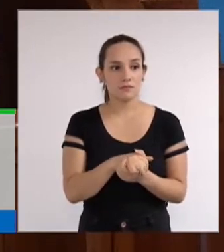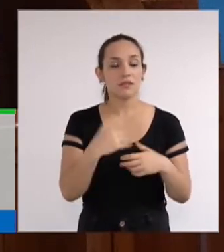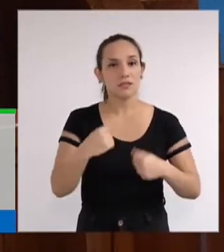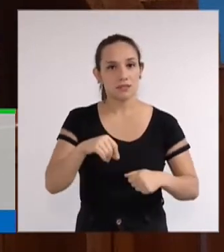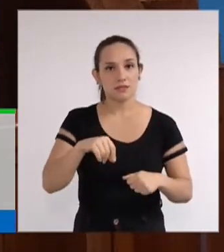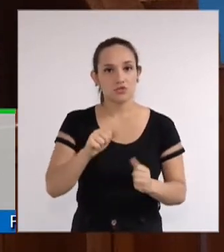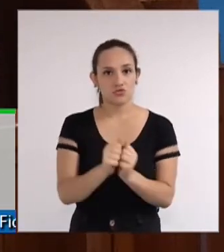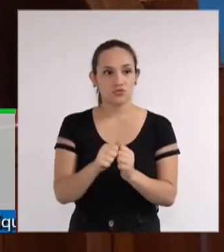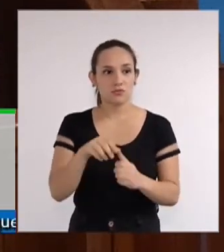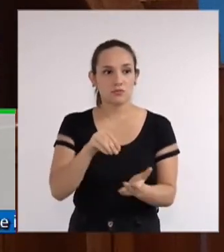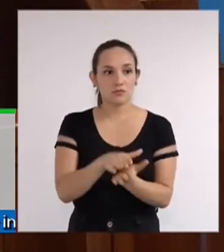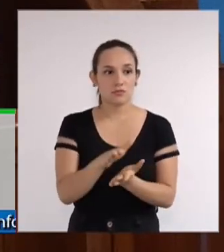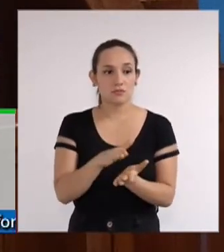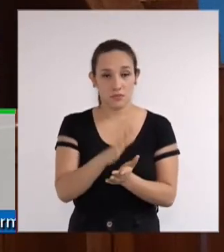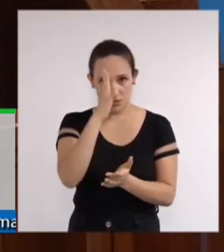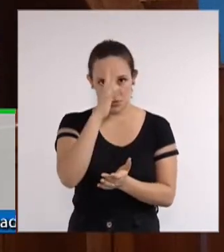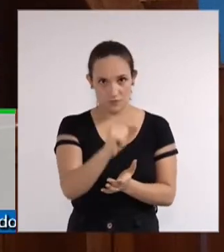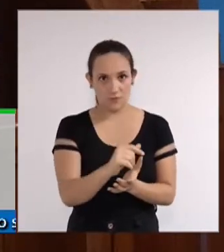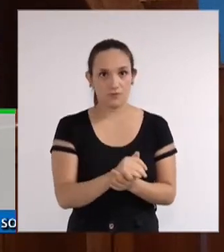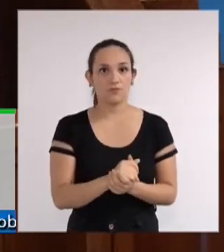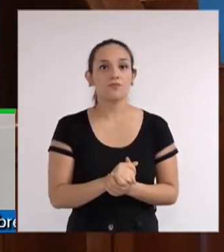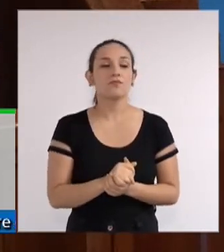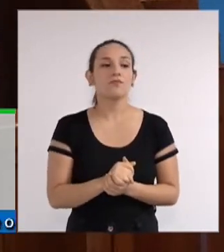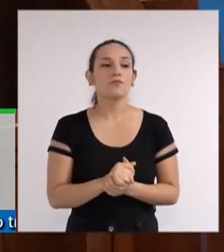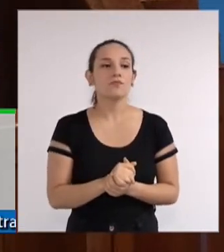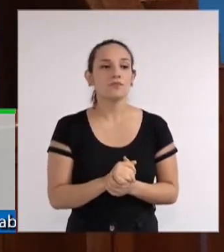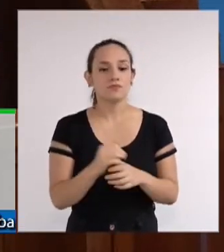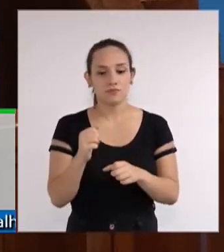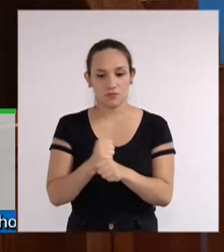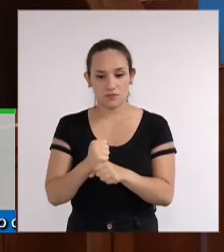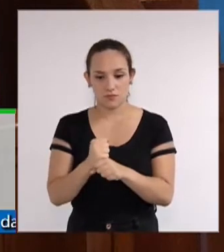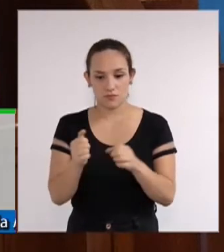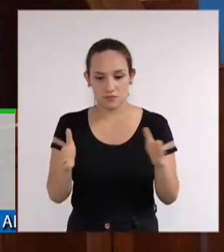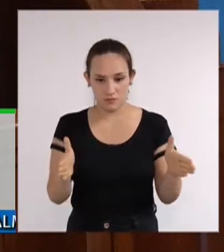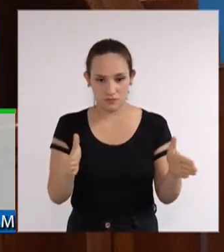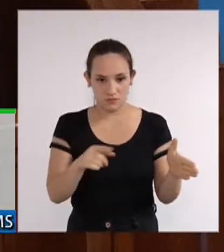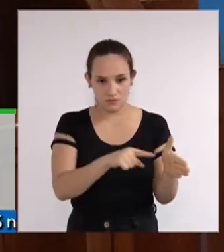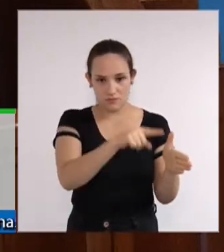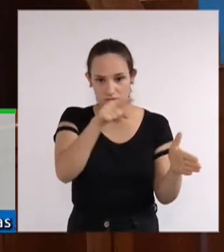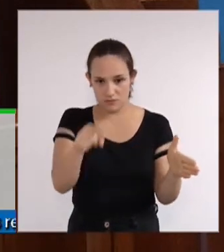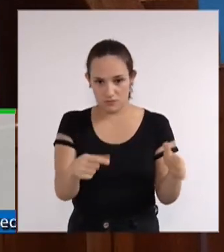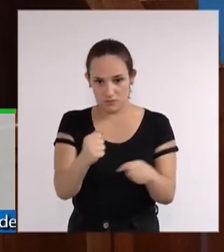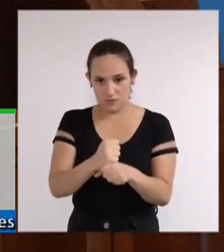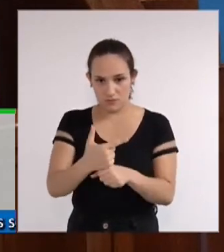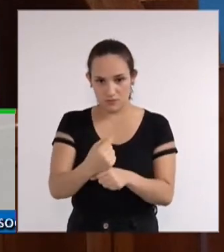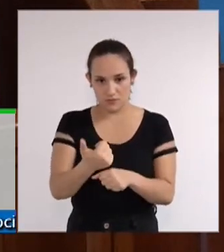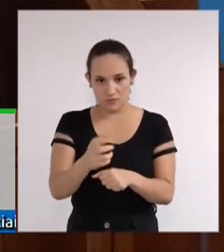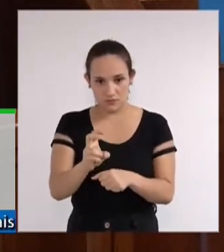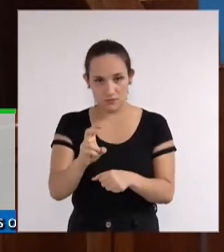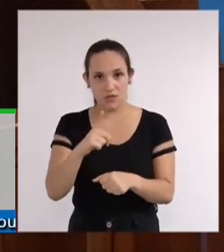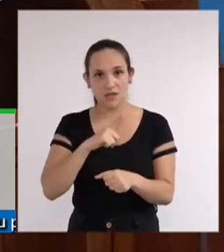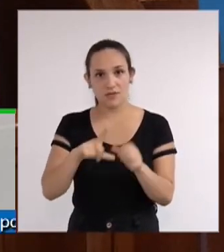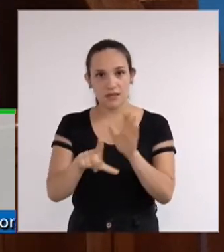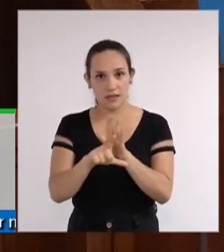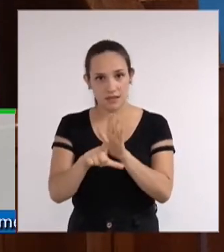às urnas. Isso ficou decidido. Em 2015, veio a terceira lei determinando a impressão do